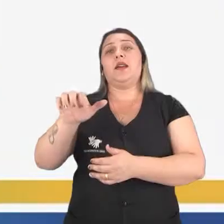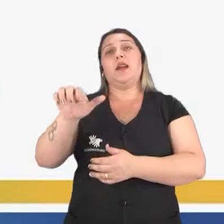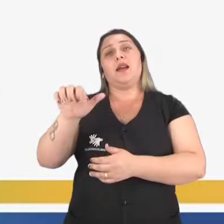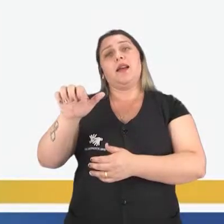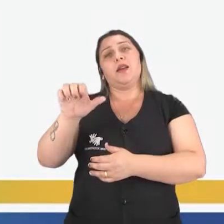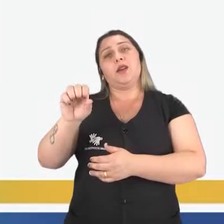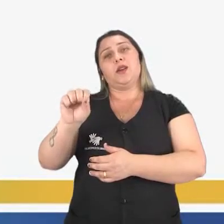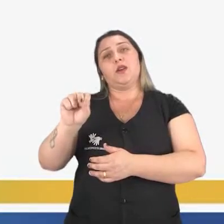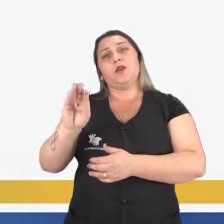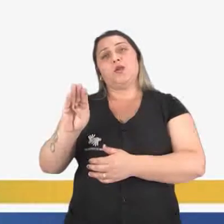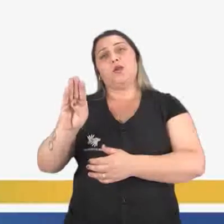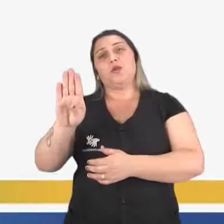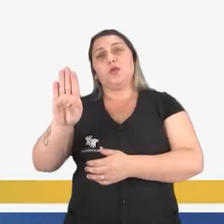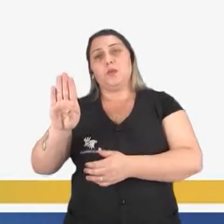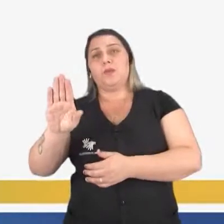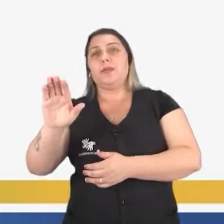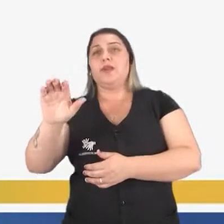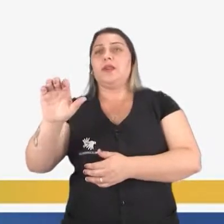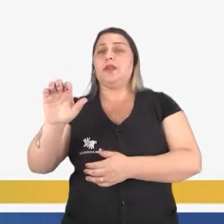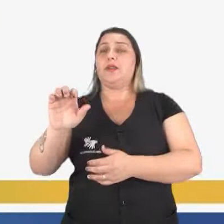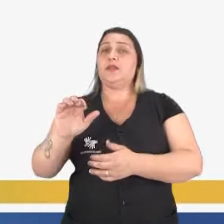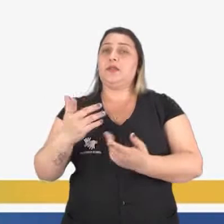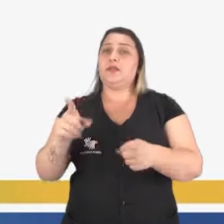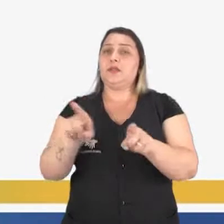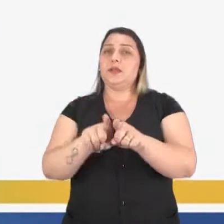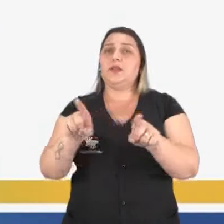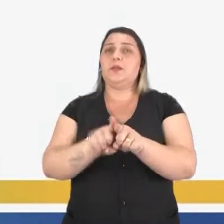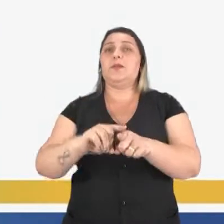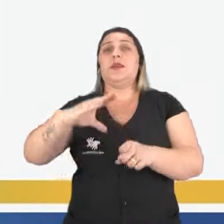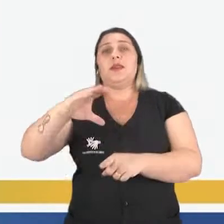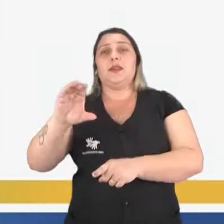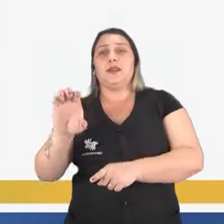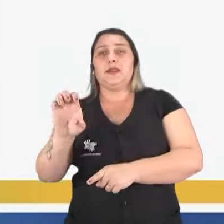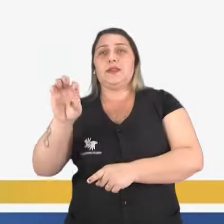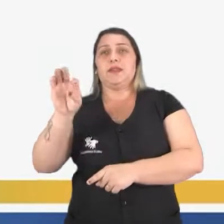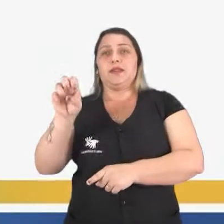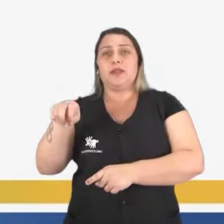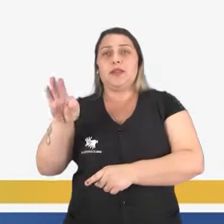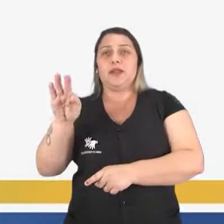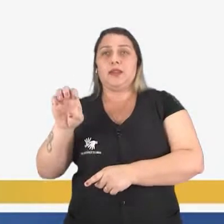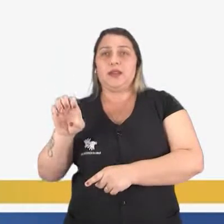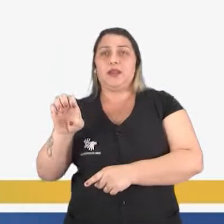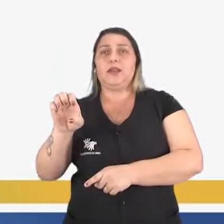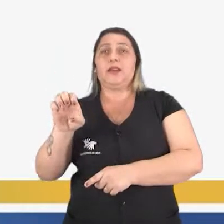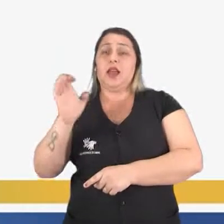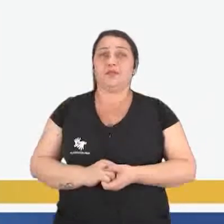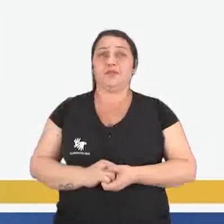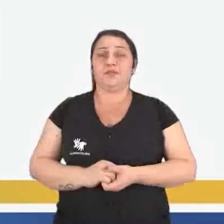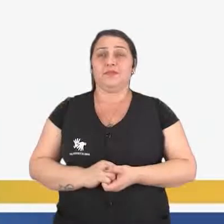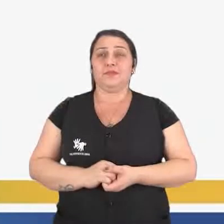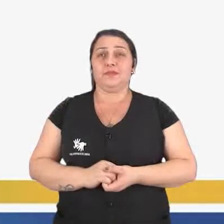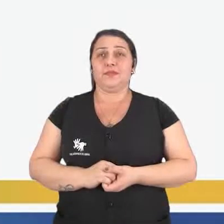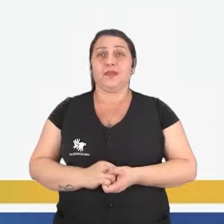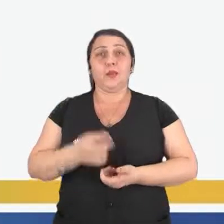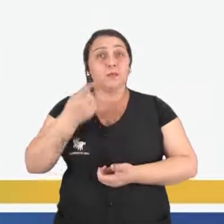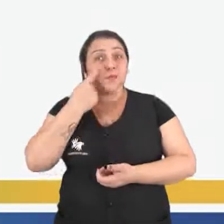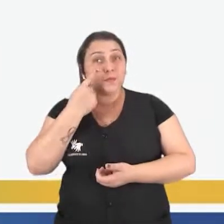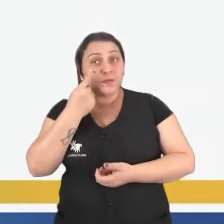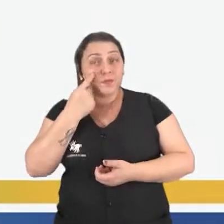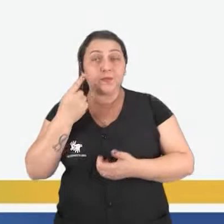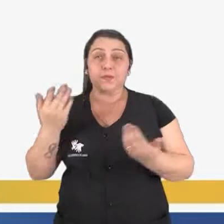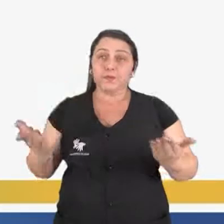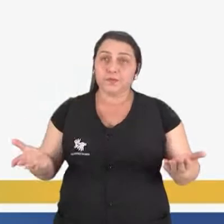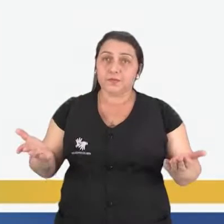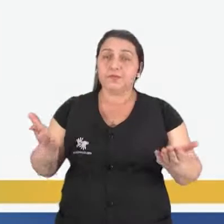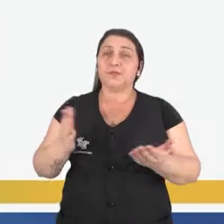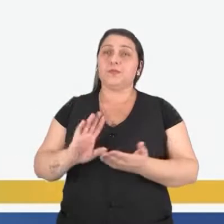subsaariana. Observe a África setentrional, que chamamos também de África rica. Observe,